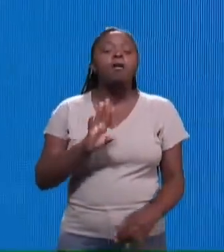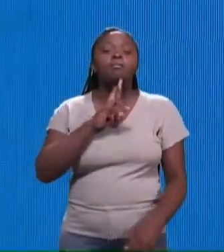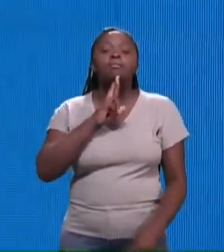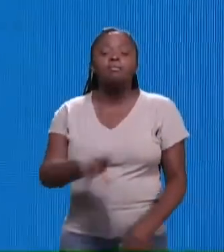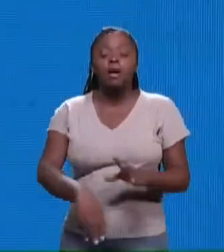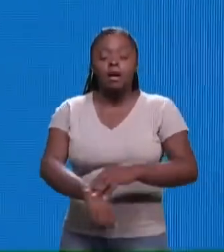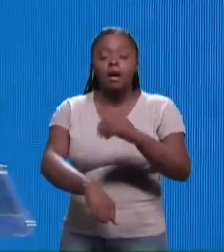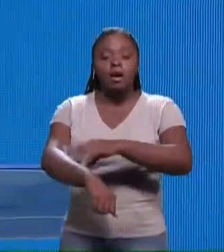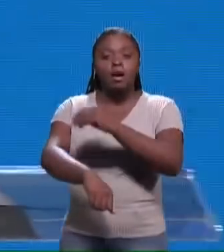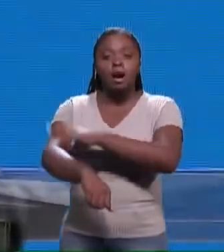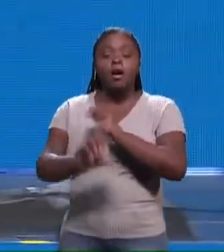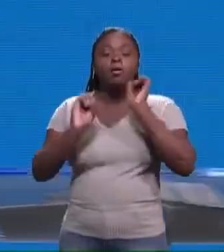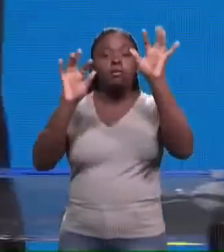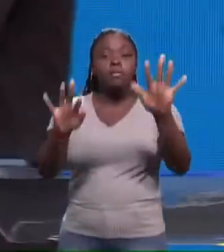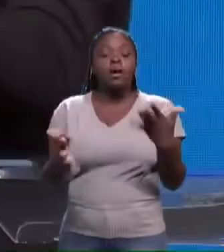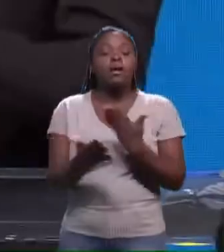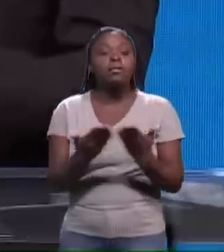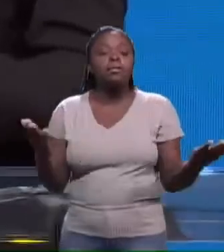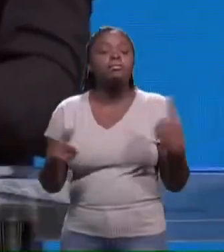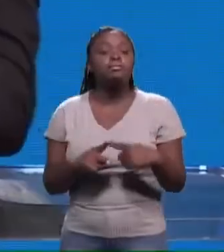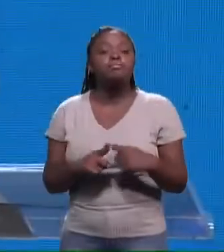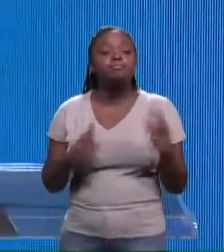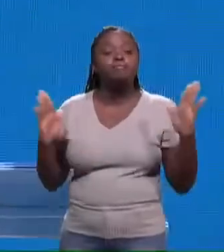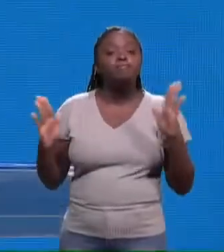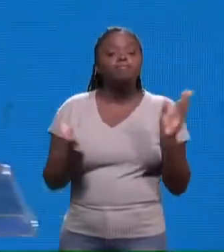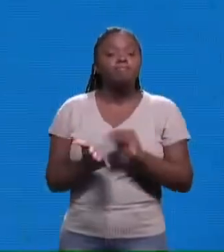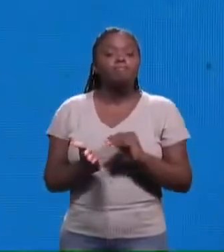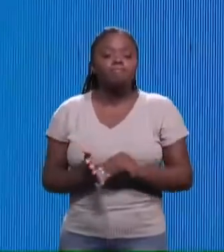bênção porque não resistiu num momento de falta.